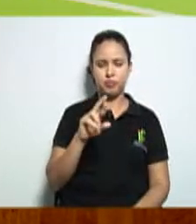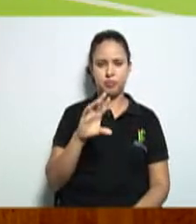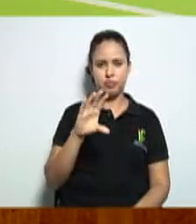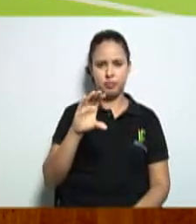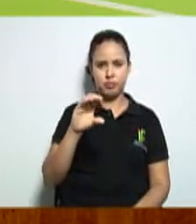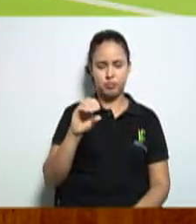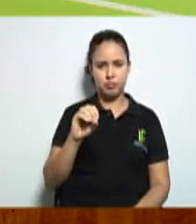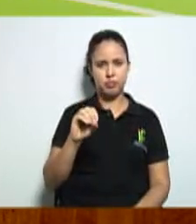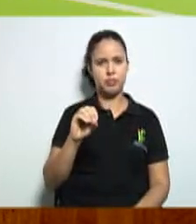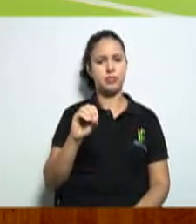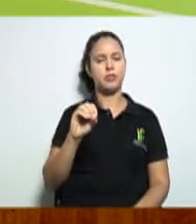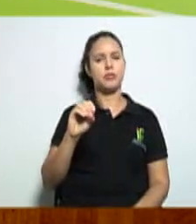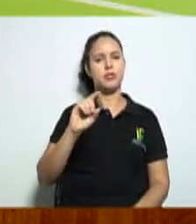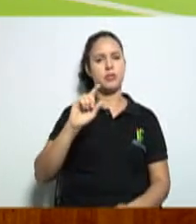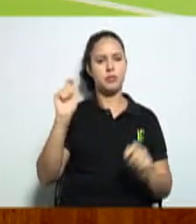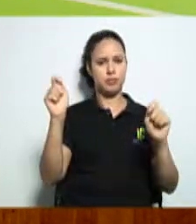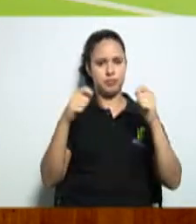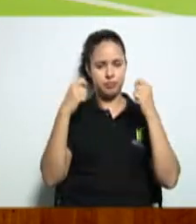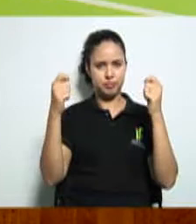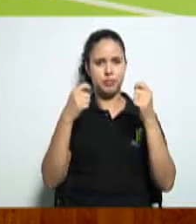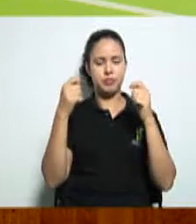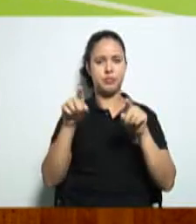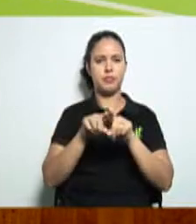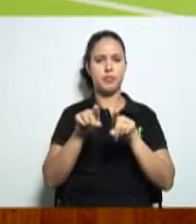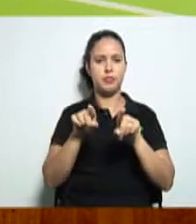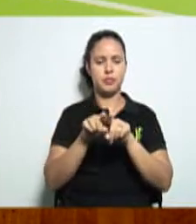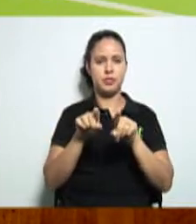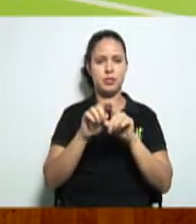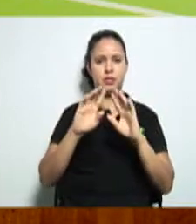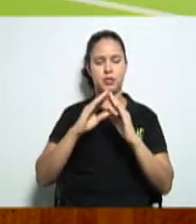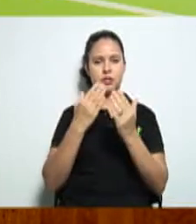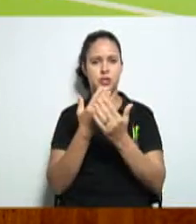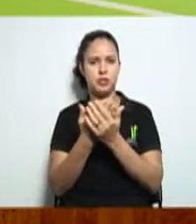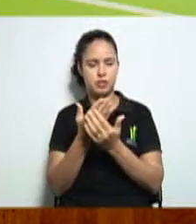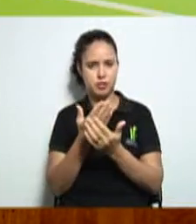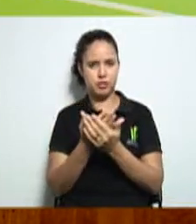o professor Vilmar, a Escola Alquindar Brasil de